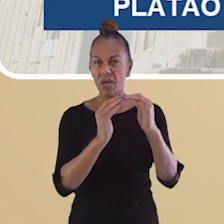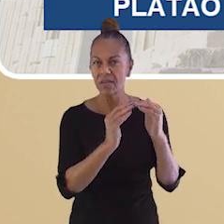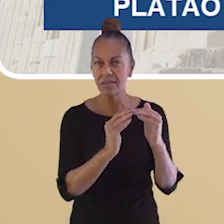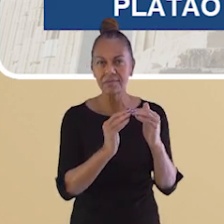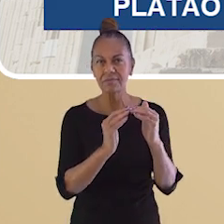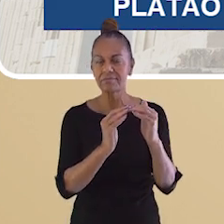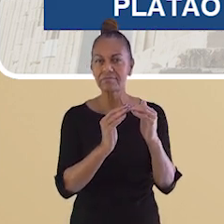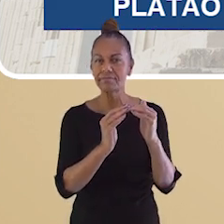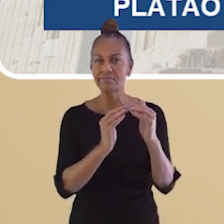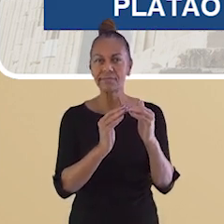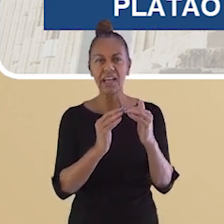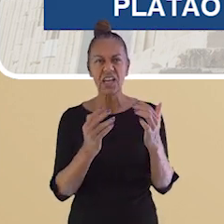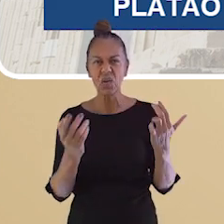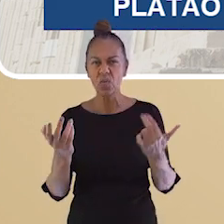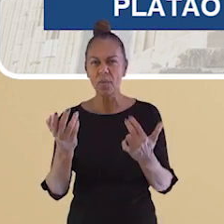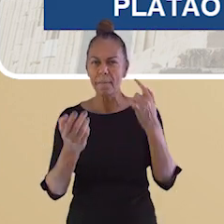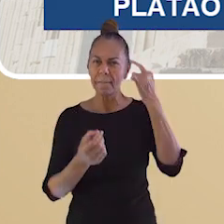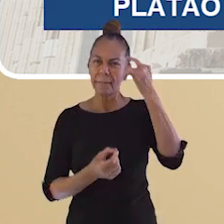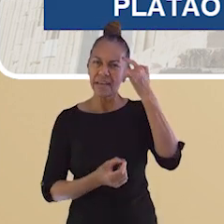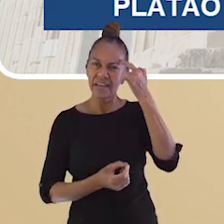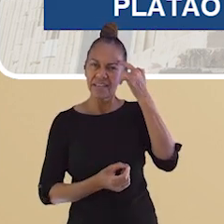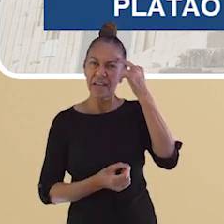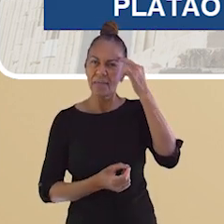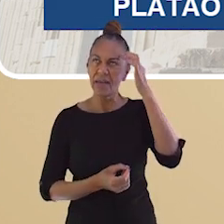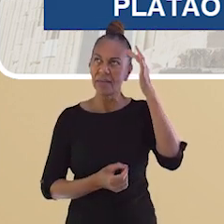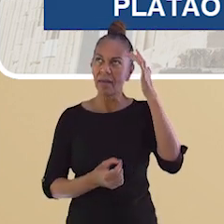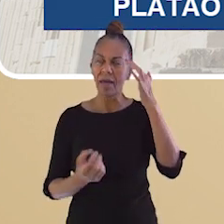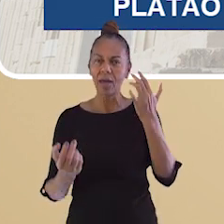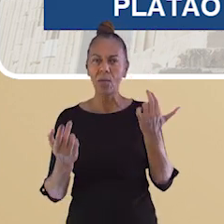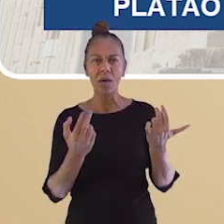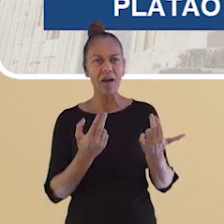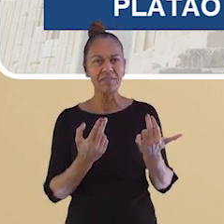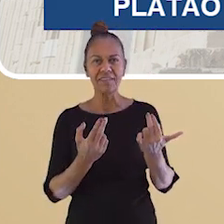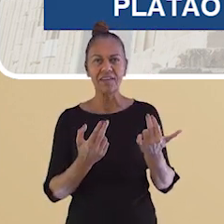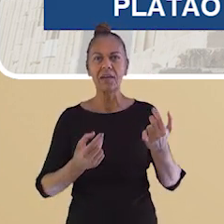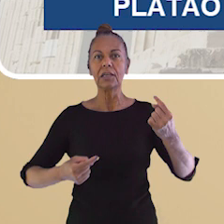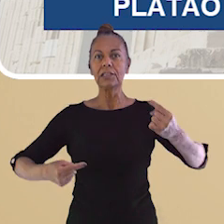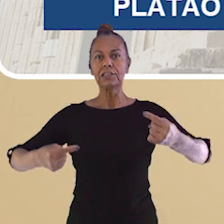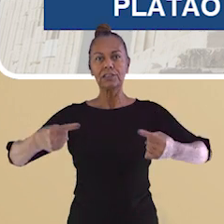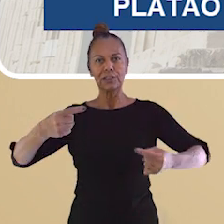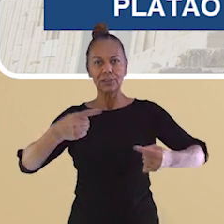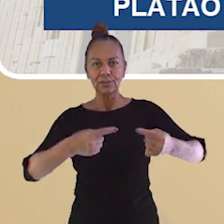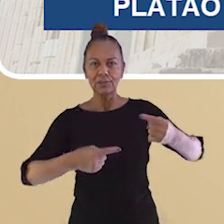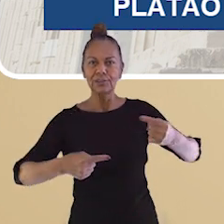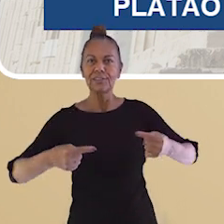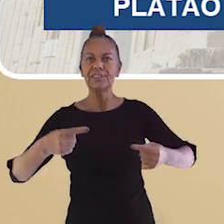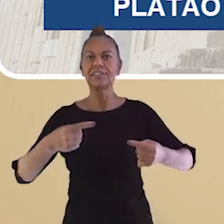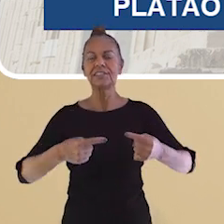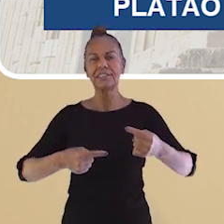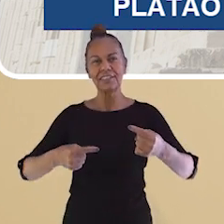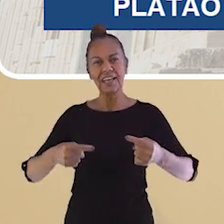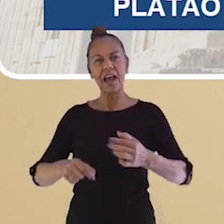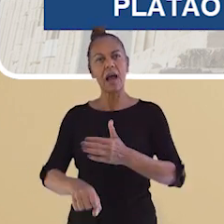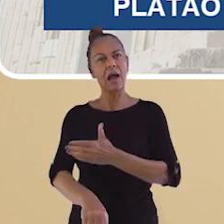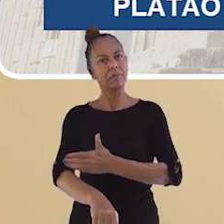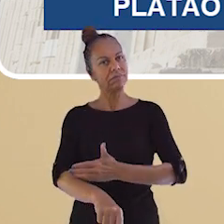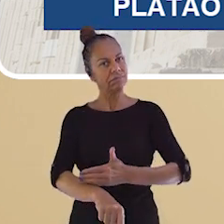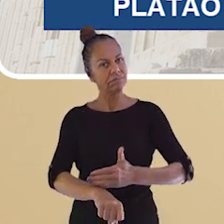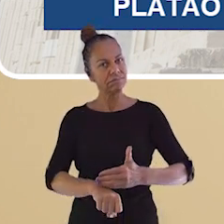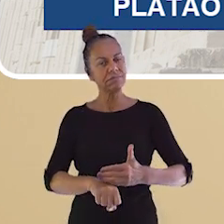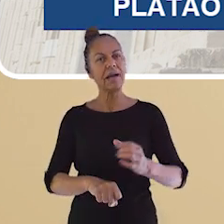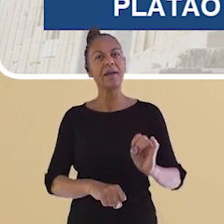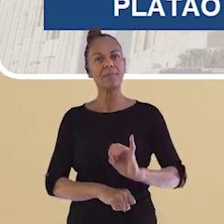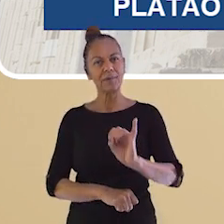tudo, nem sempre temos que pensar igual às outras pessoas. A discussão saudável é muito importante para o nosso crescimento